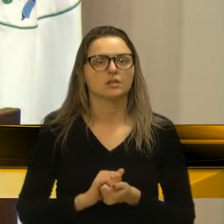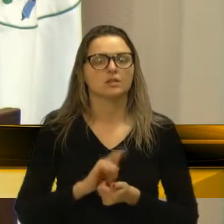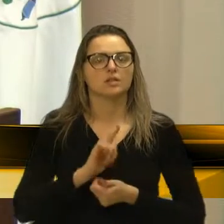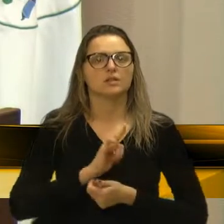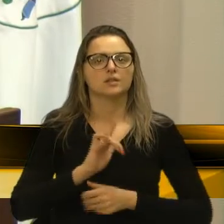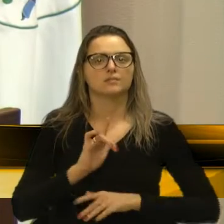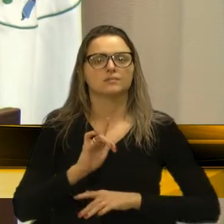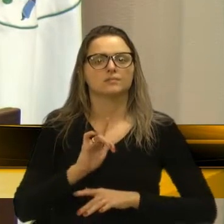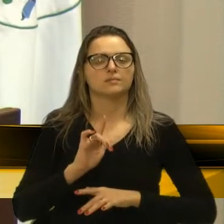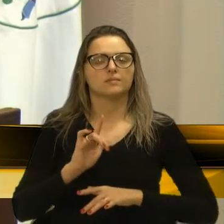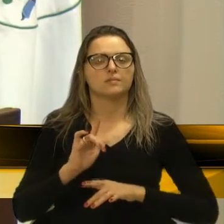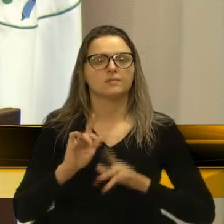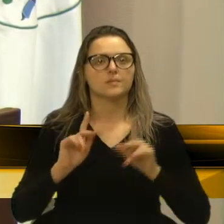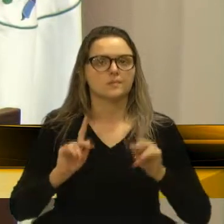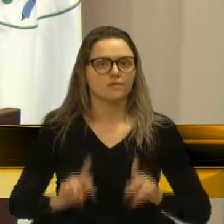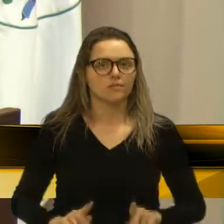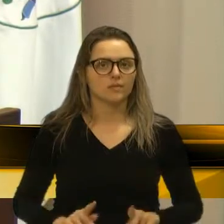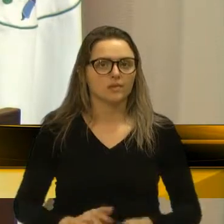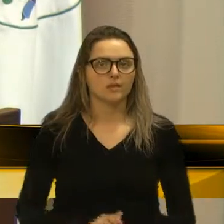questão da